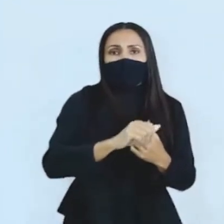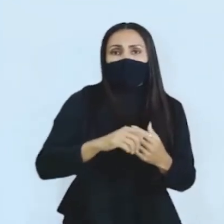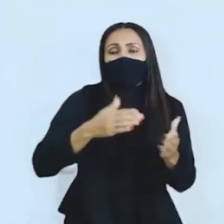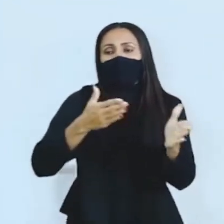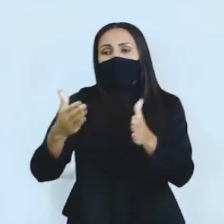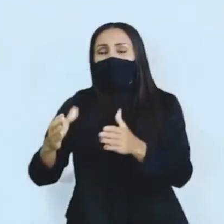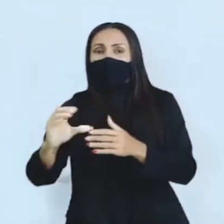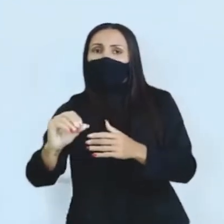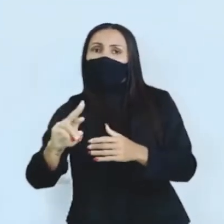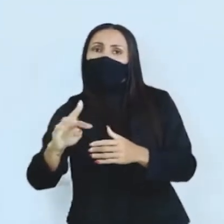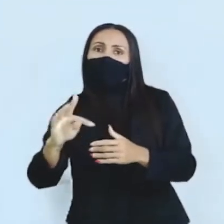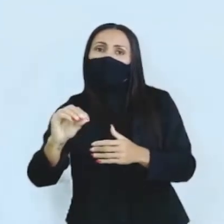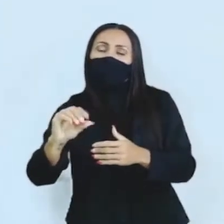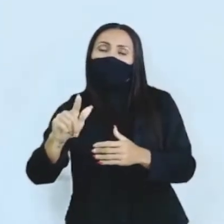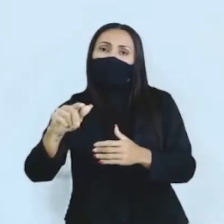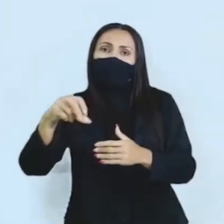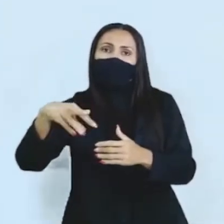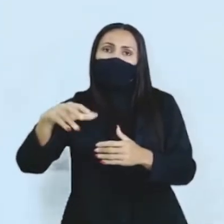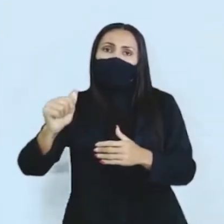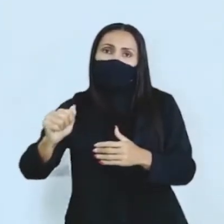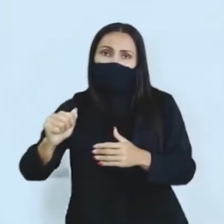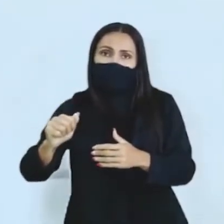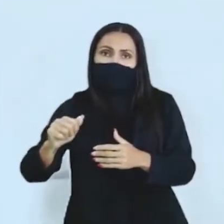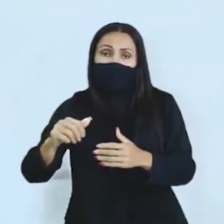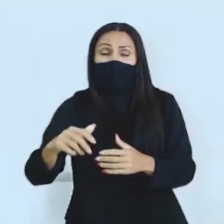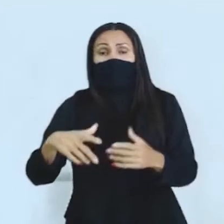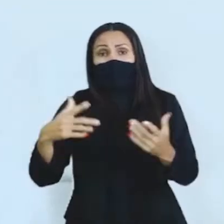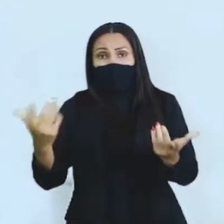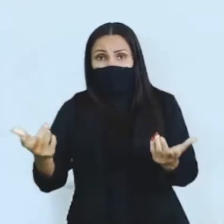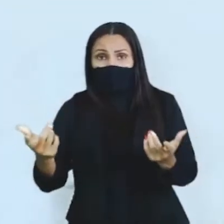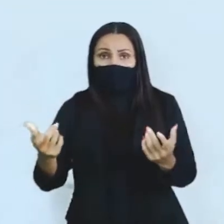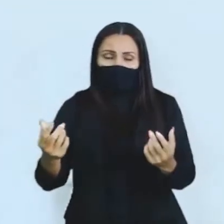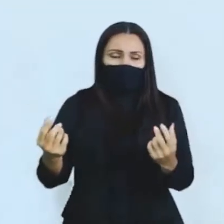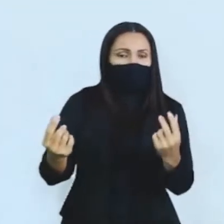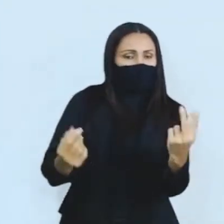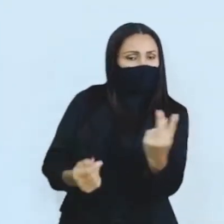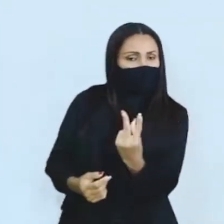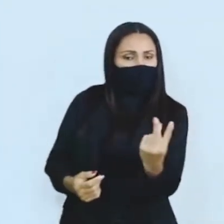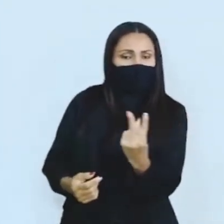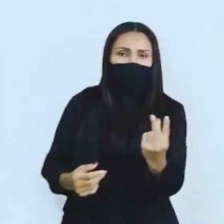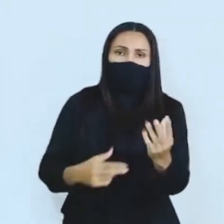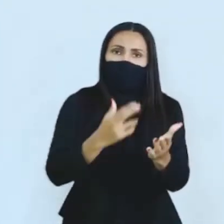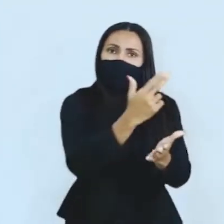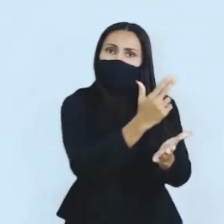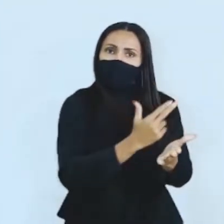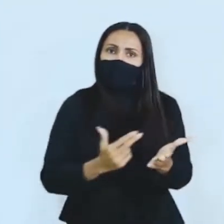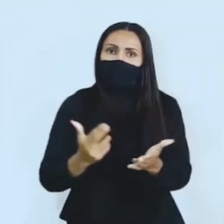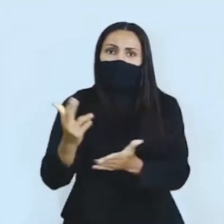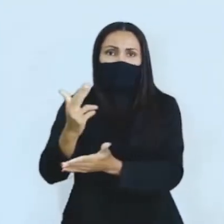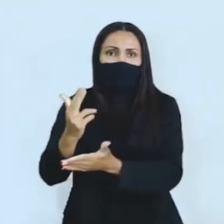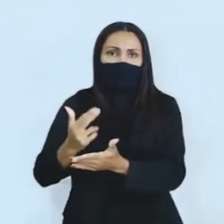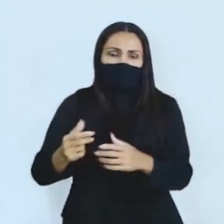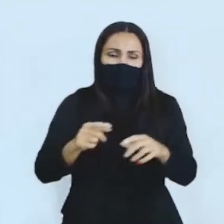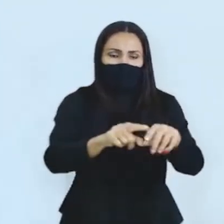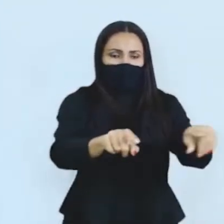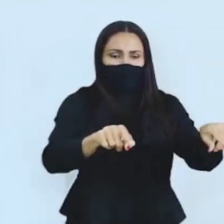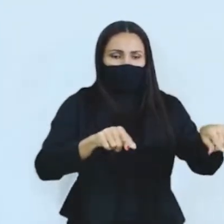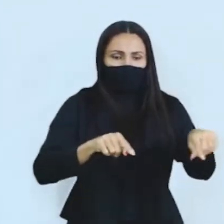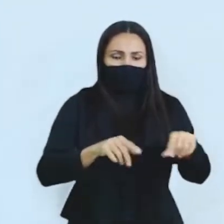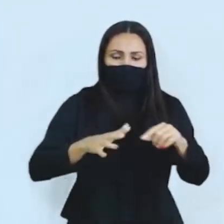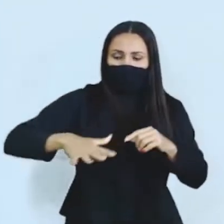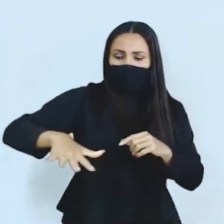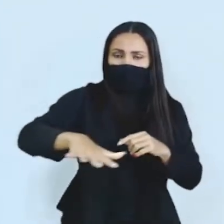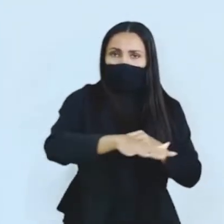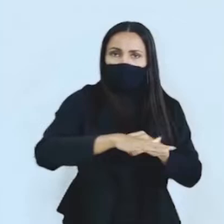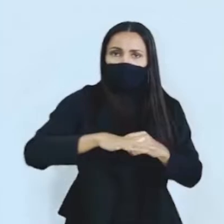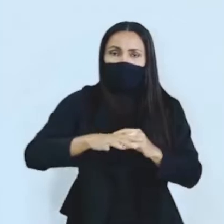cilíndrica ortogonal. É a incidência das projetantes no plano de projeção. Então,